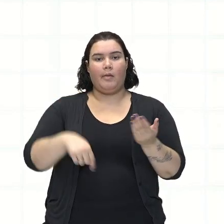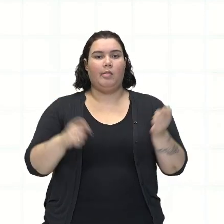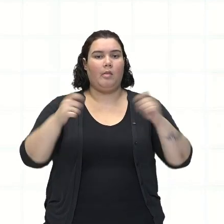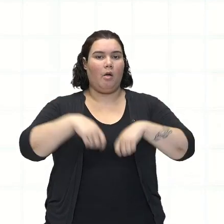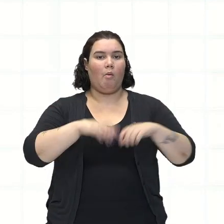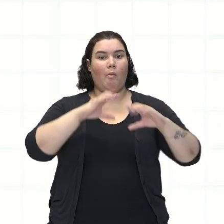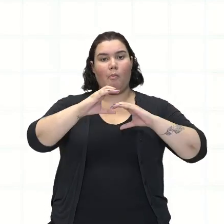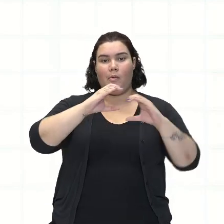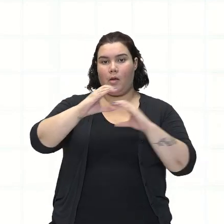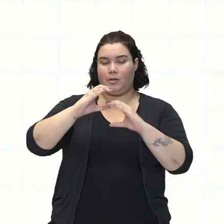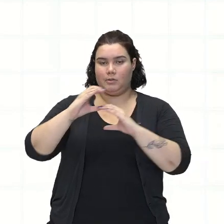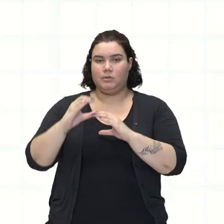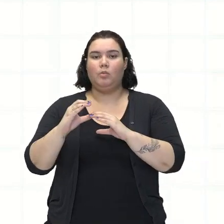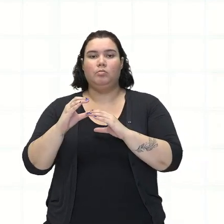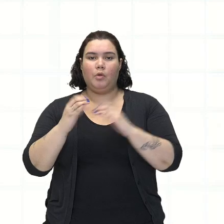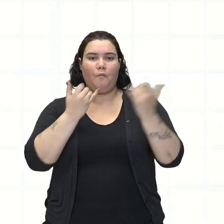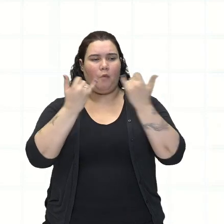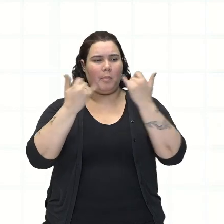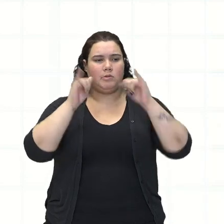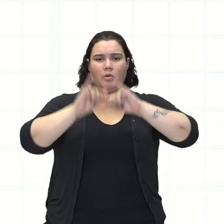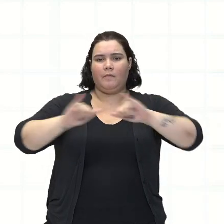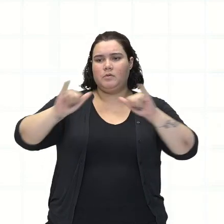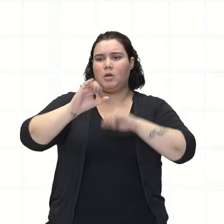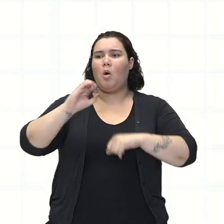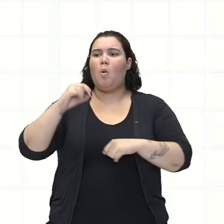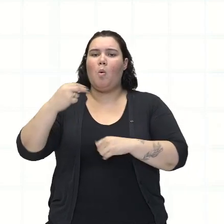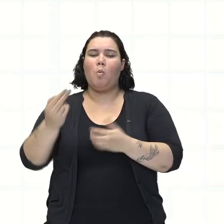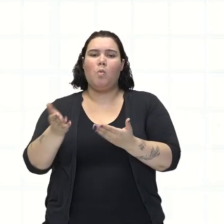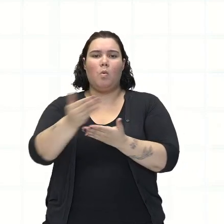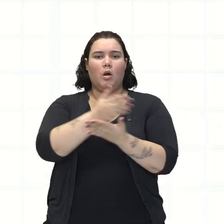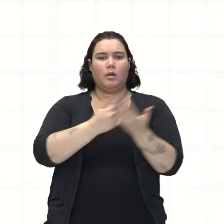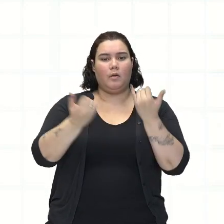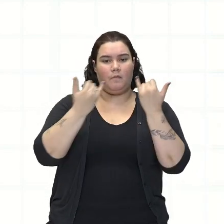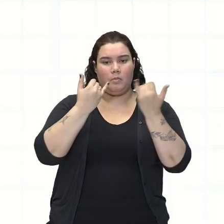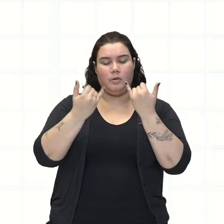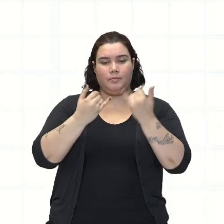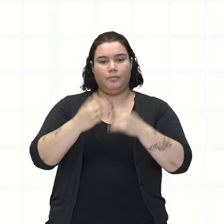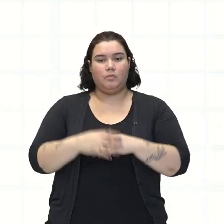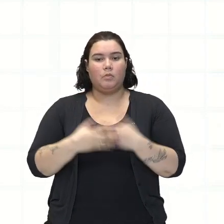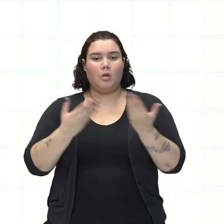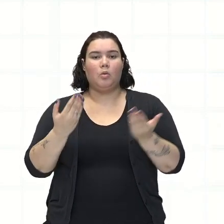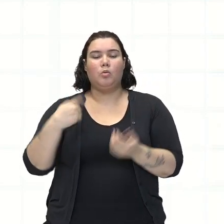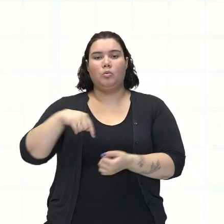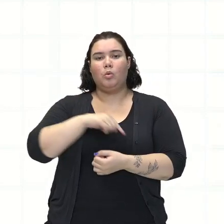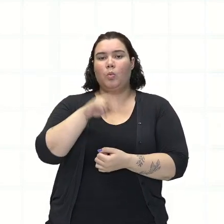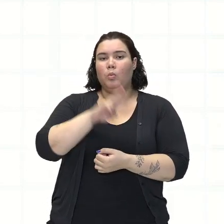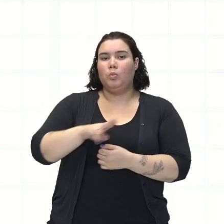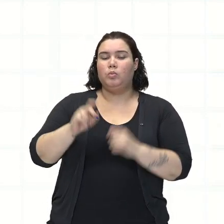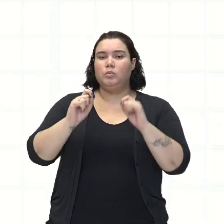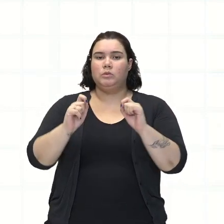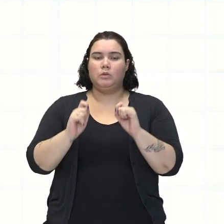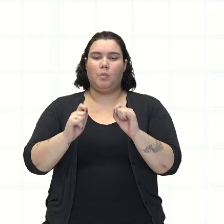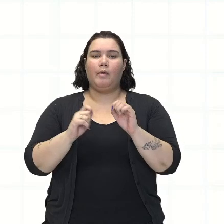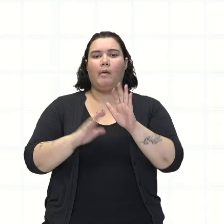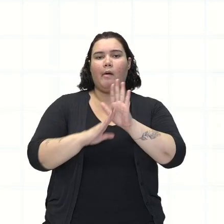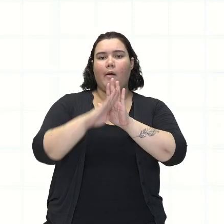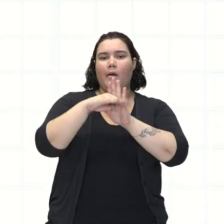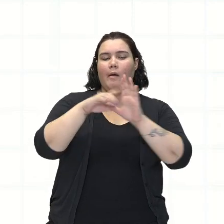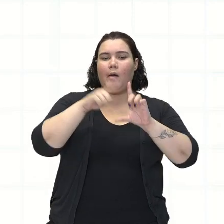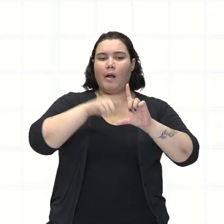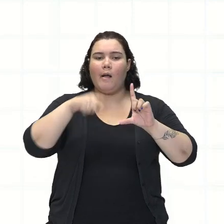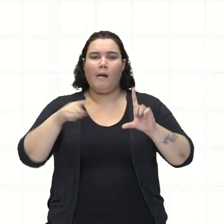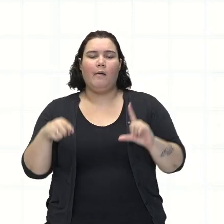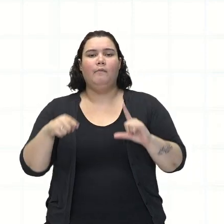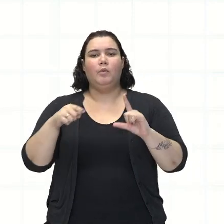comunicar-se, para transmitir e receber informações. Então, para isso, a gente utiliza índices, ícones,